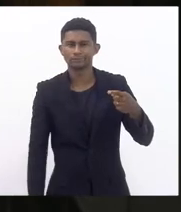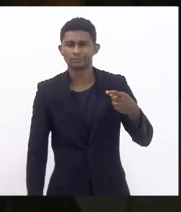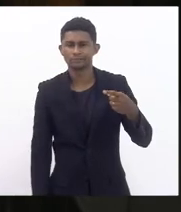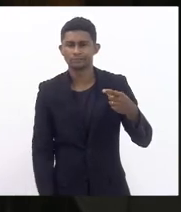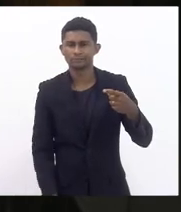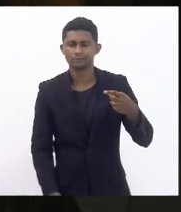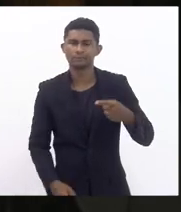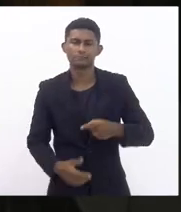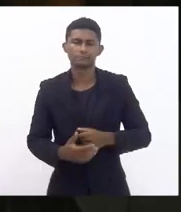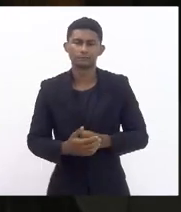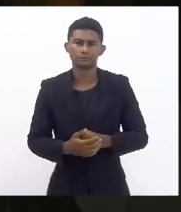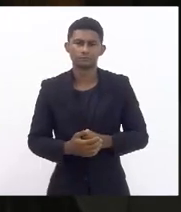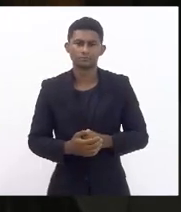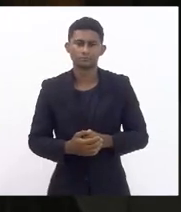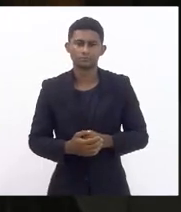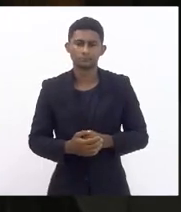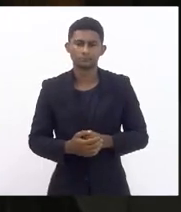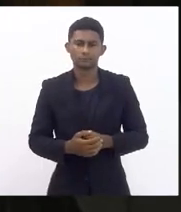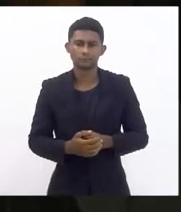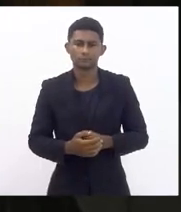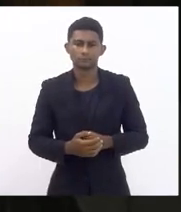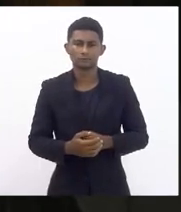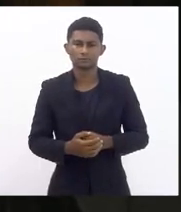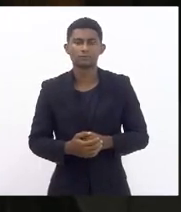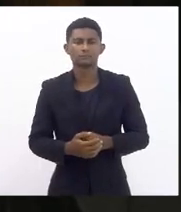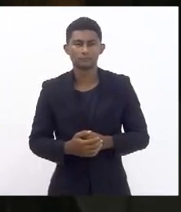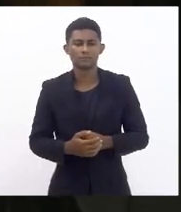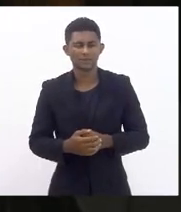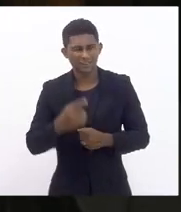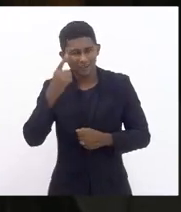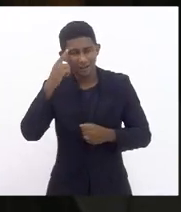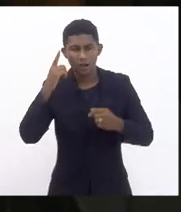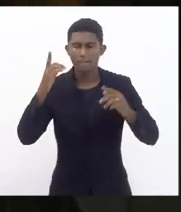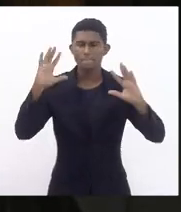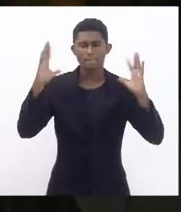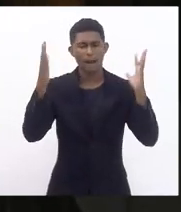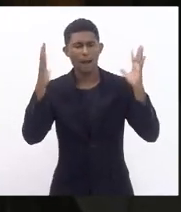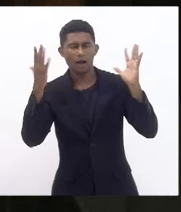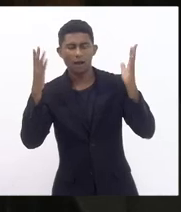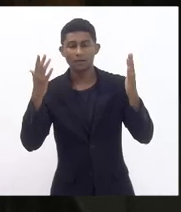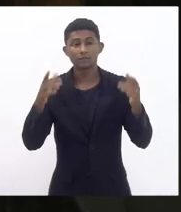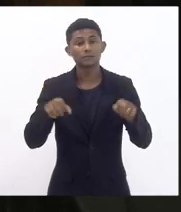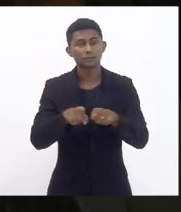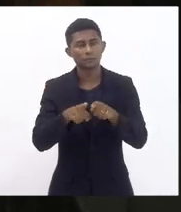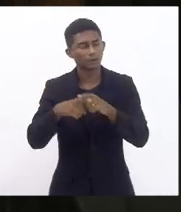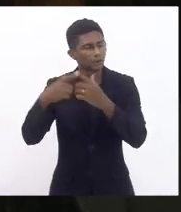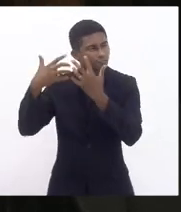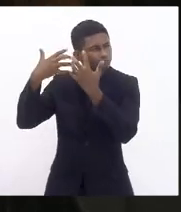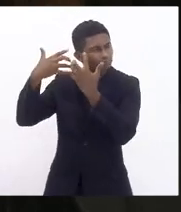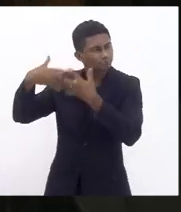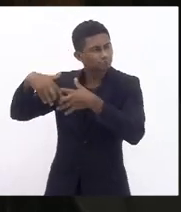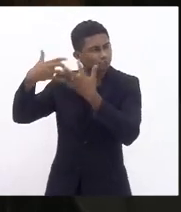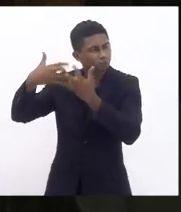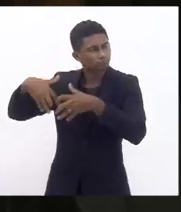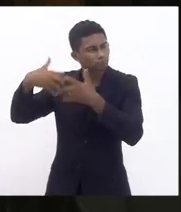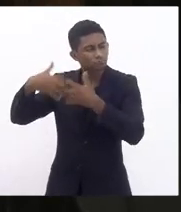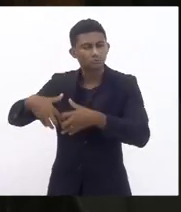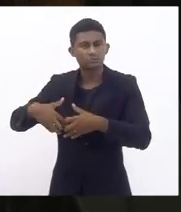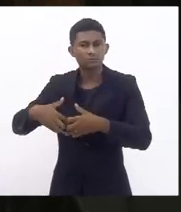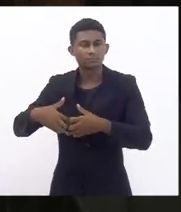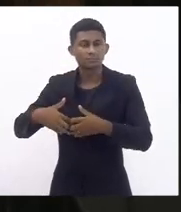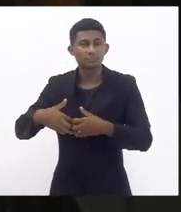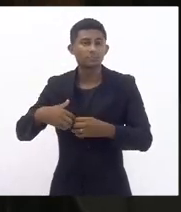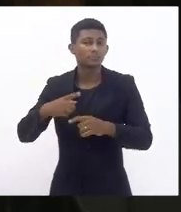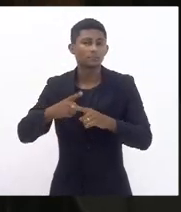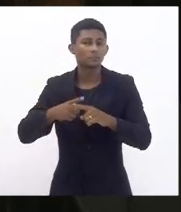às celebrações e reflexões feitas em torno do dia, da semana,